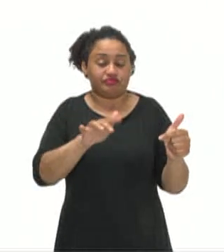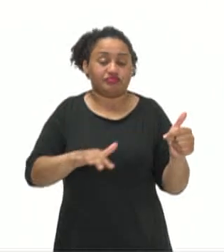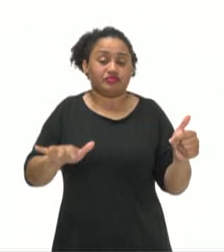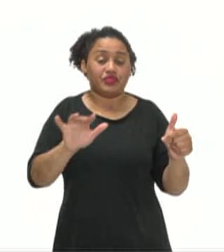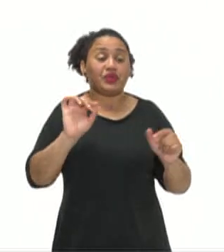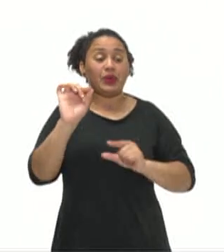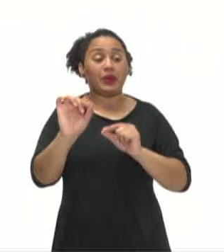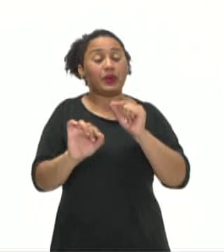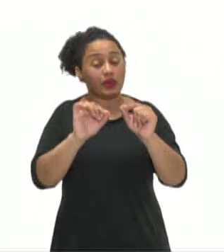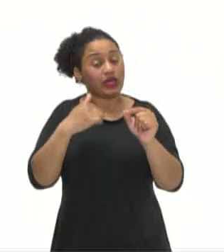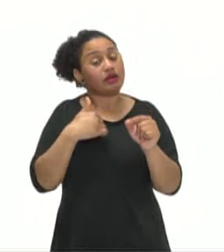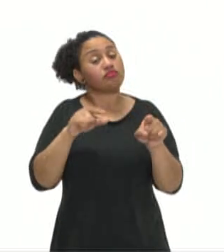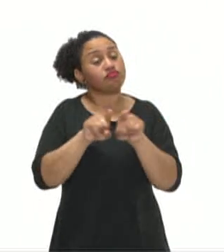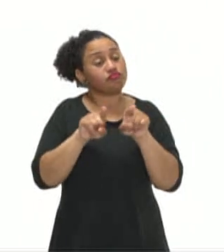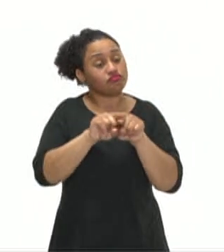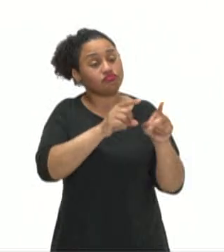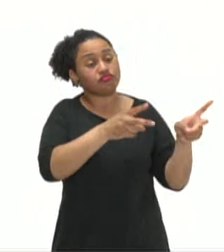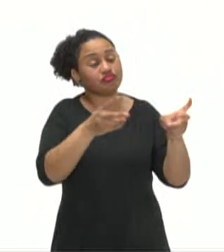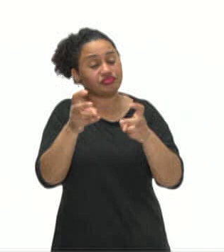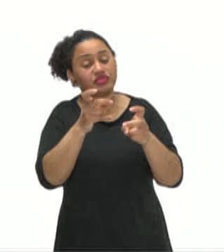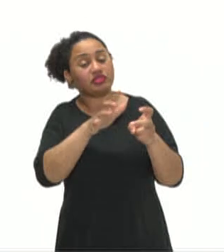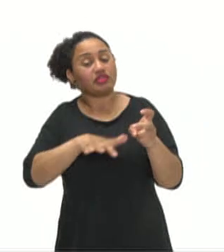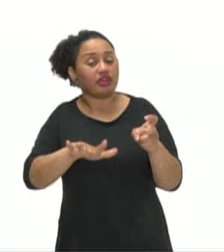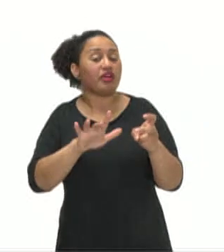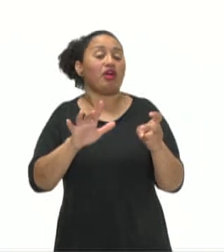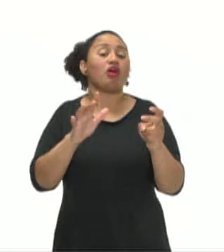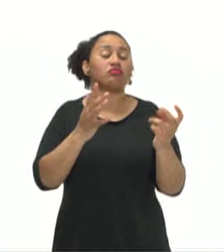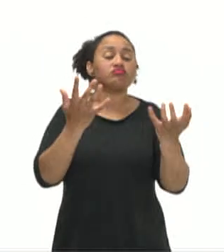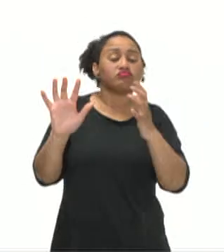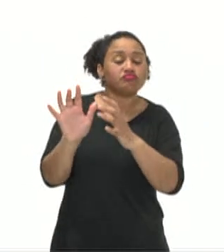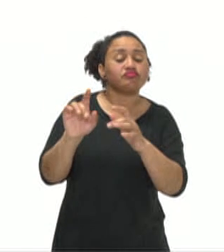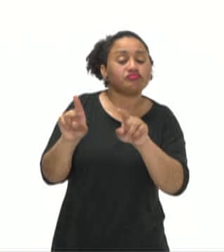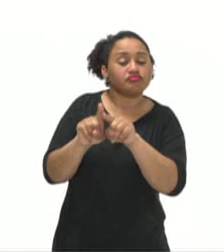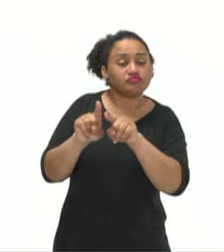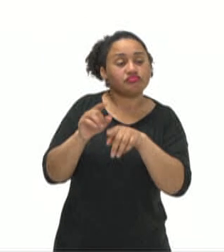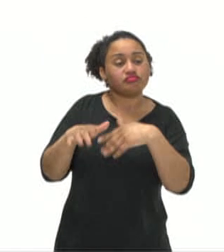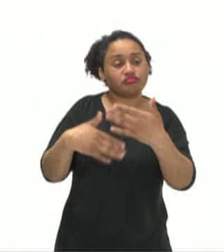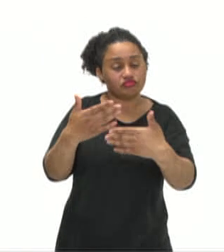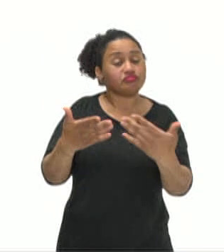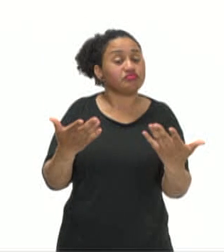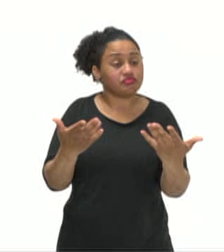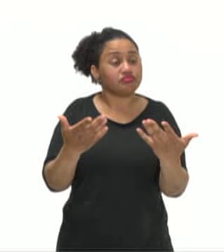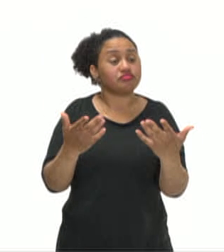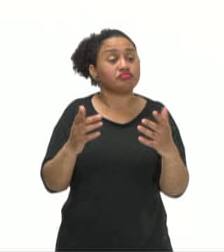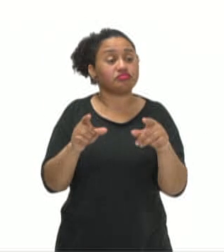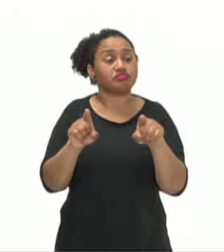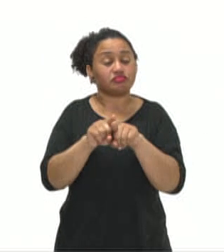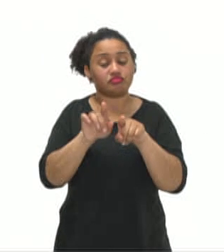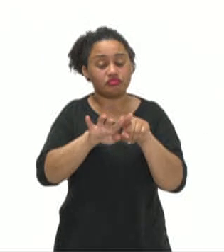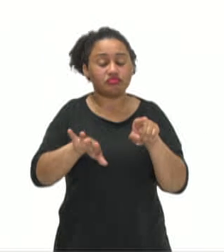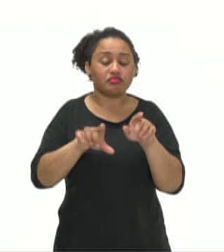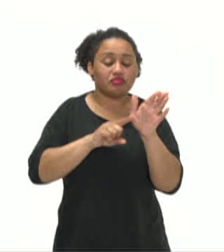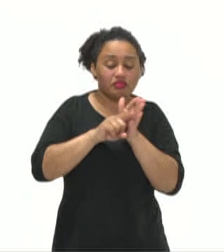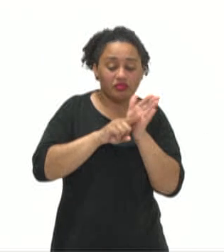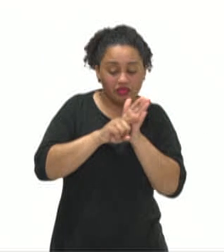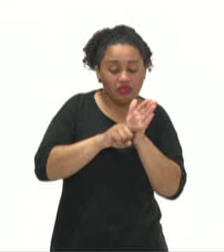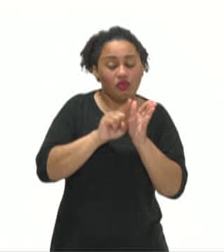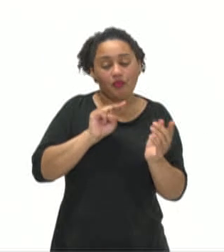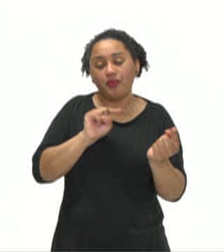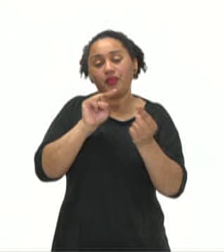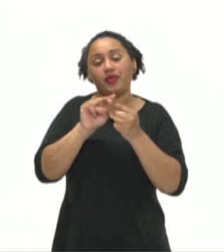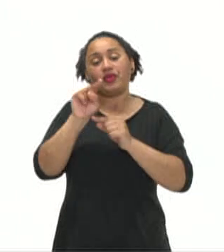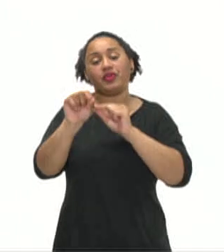situação, elevando-se em consideração aspectos ambientais de produção sustentável. A linha de pesquisa tem como